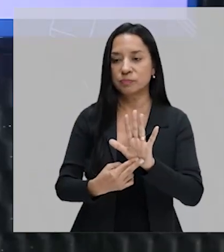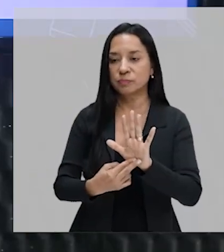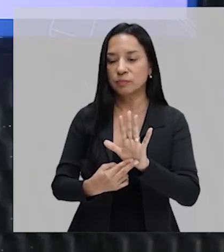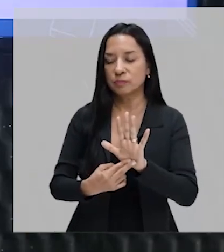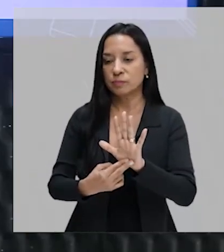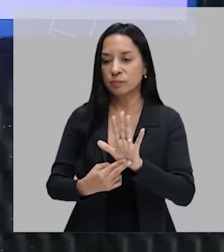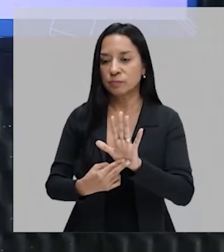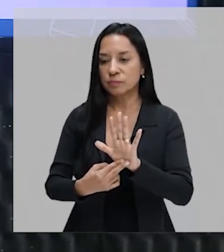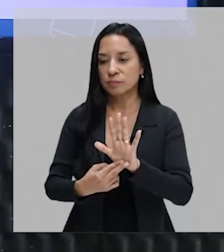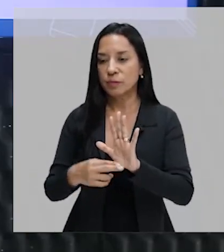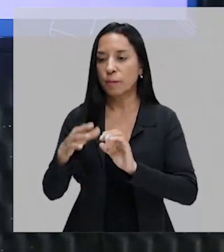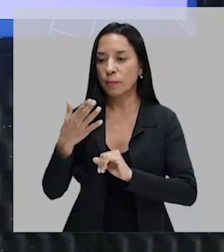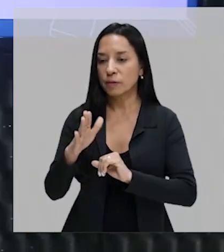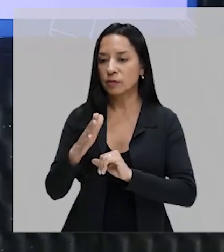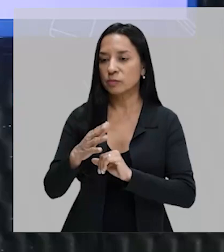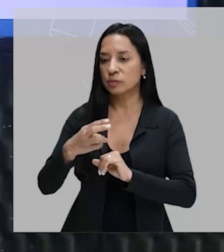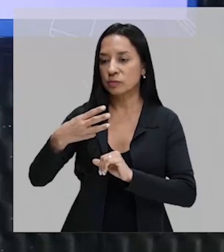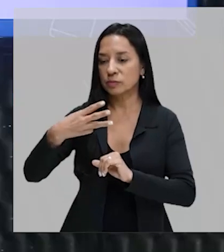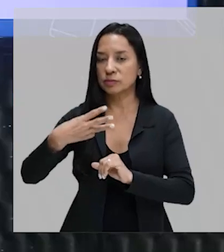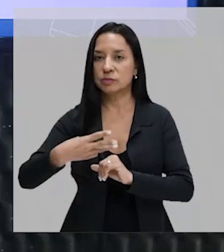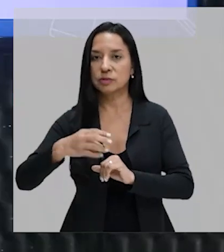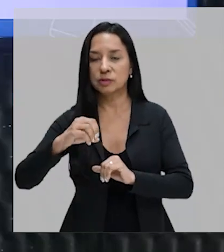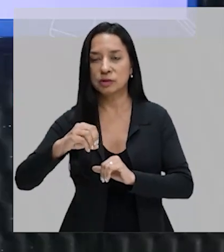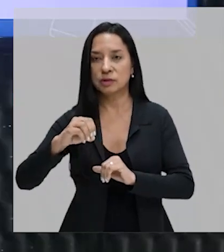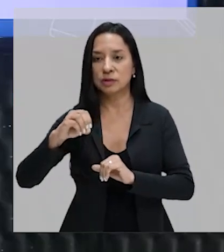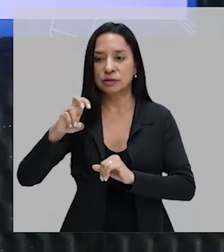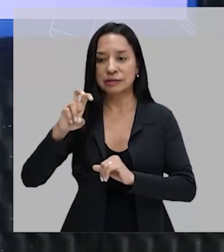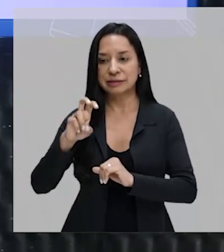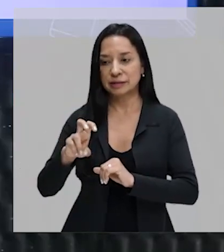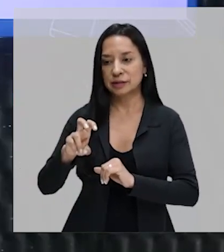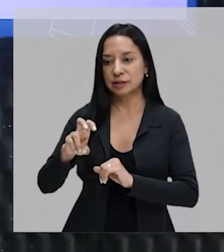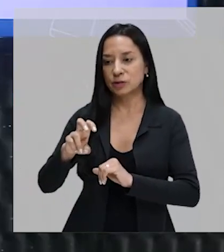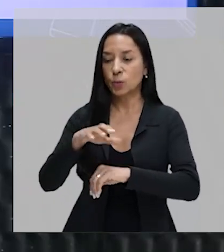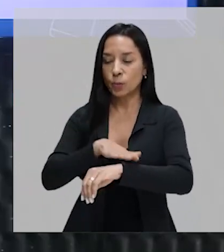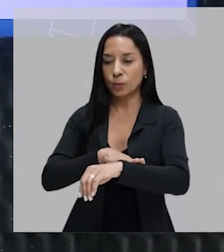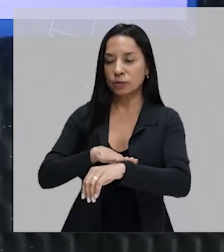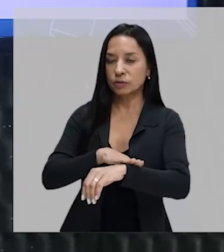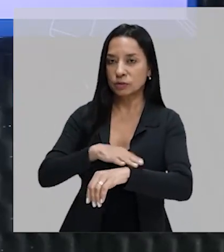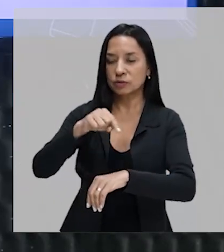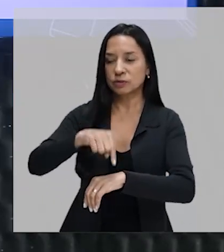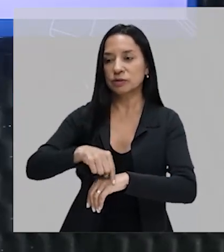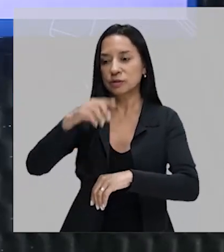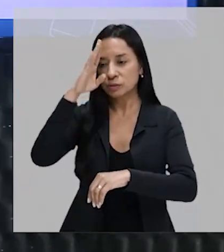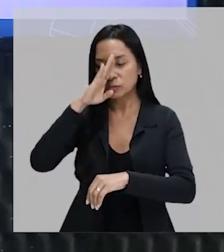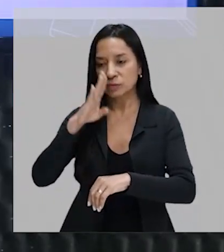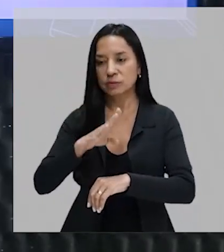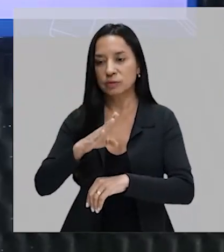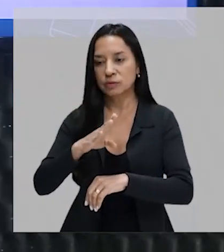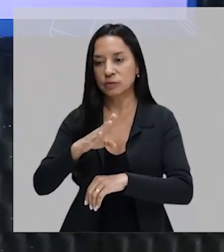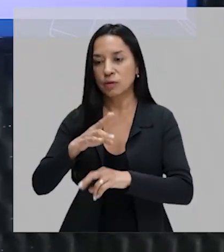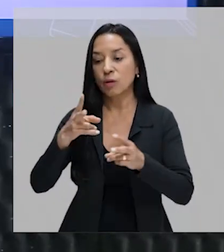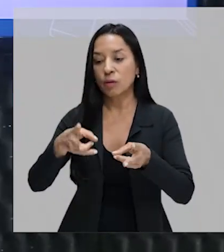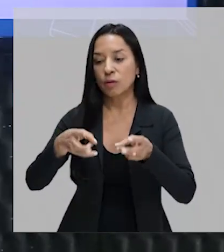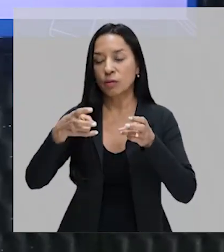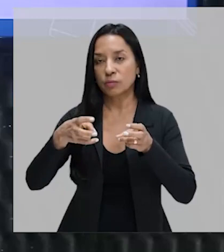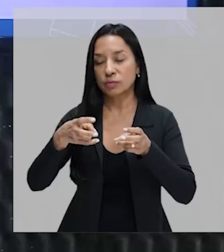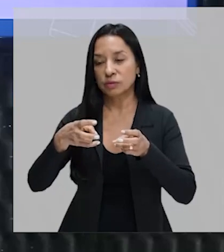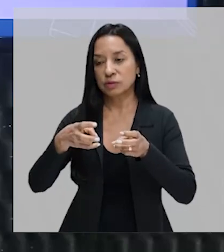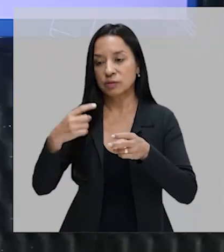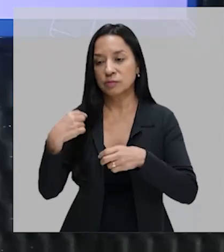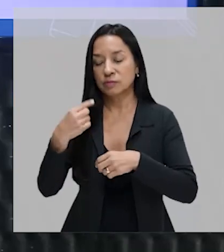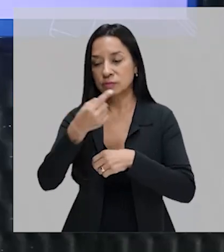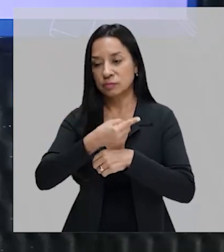aproximadamente 305 etnias no Brasil. Então, observe que nós estamos falando